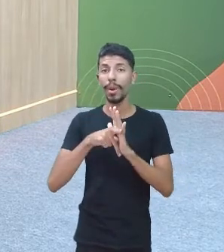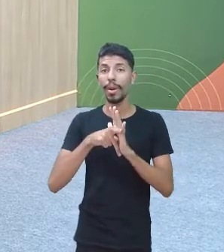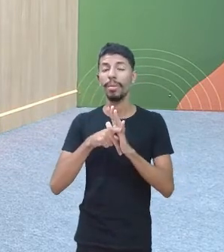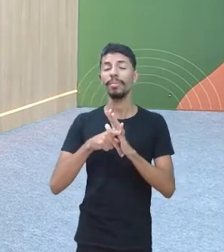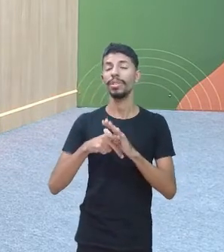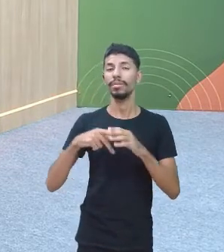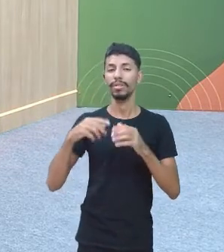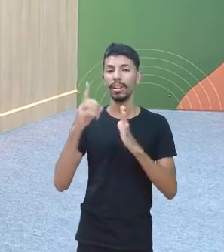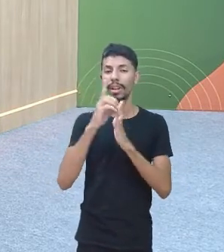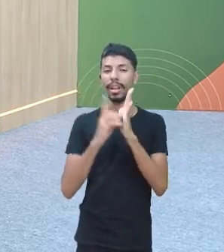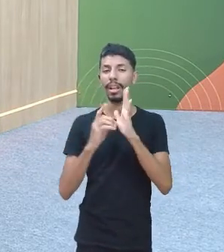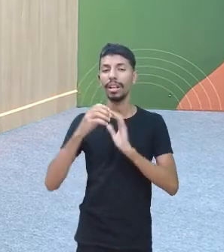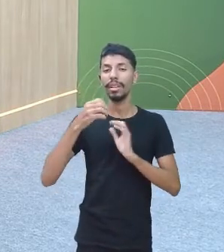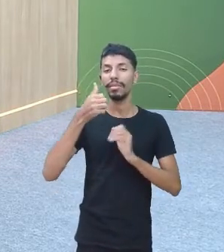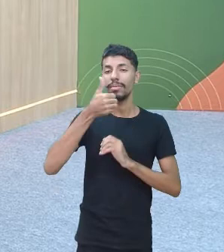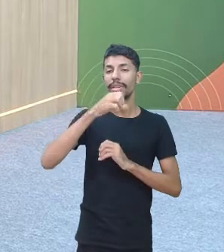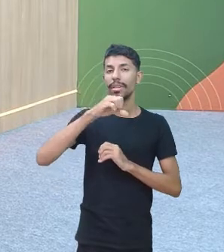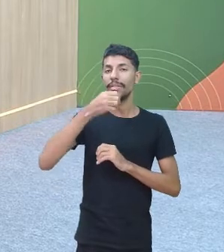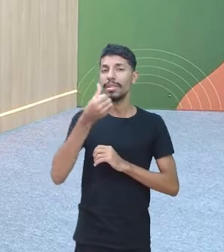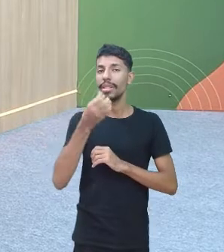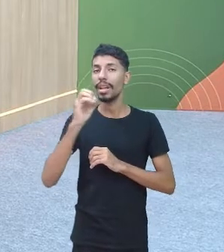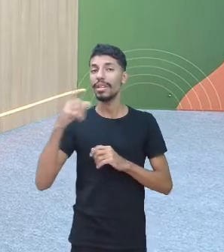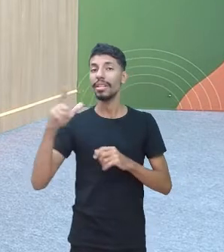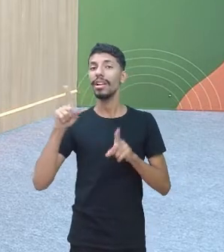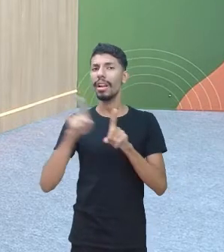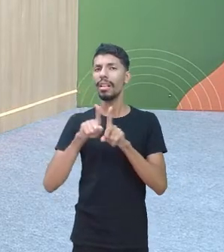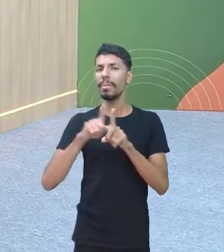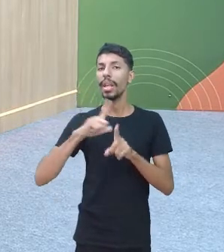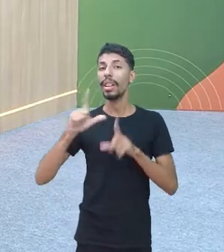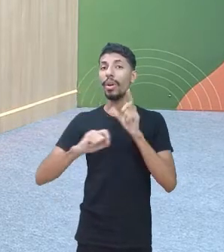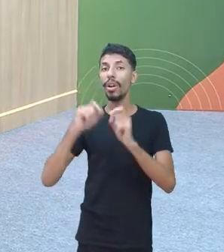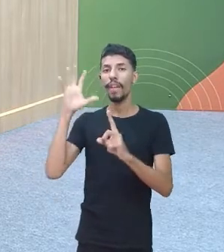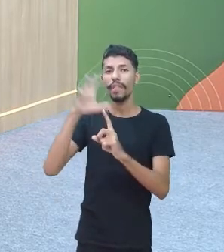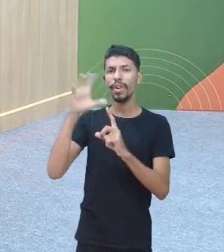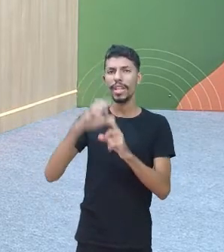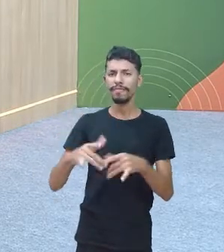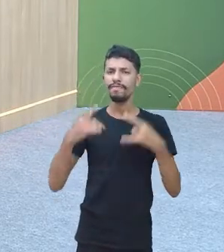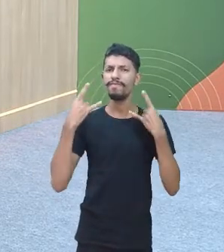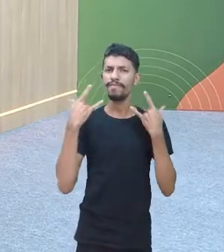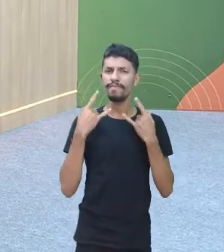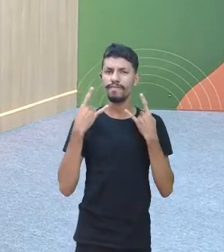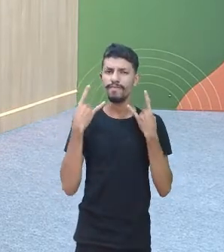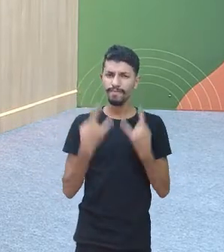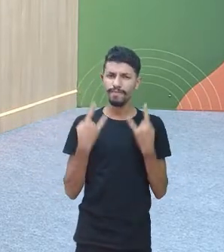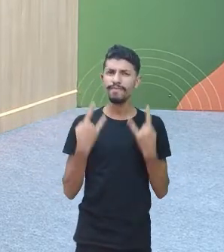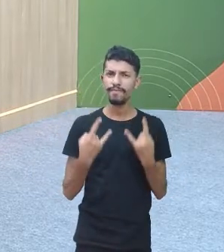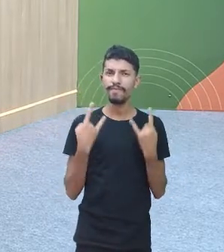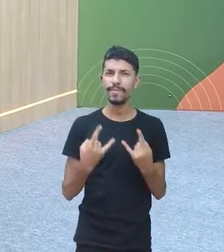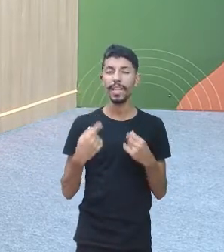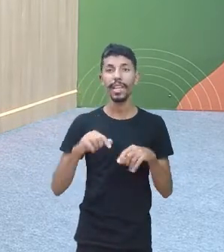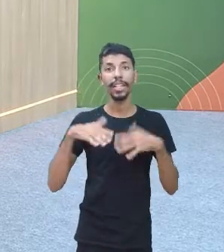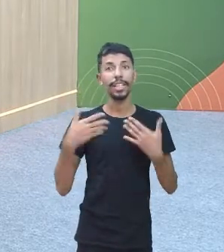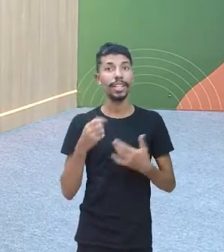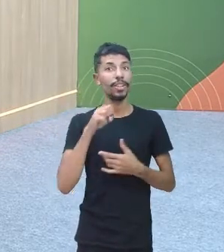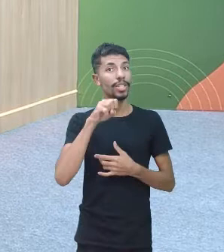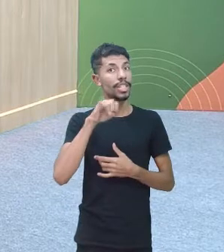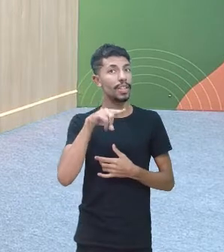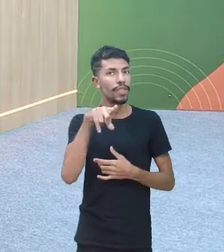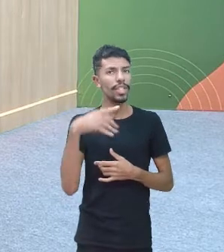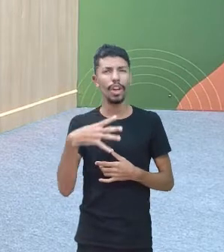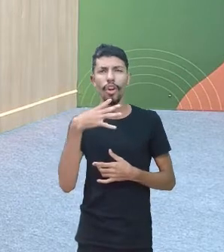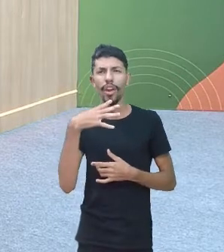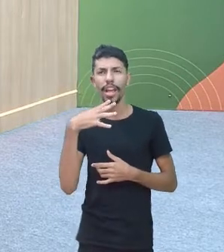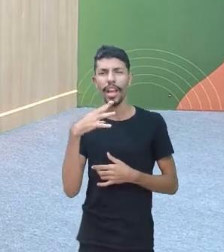e aí onde sofria influências do rock and roll. Então, se tu vê hoje e ouve Reginaldo Rossi